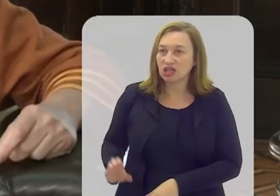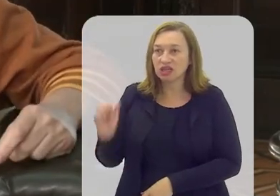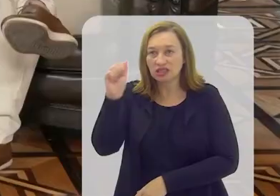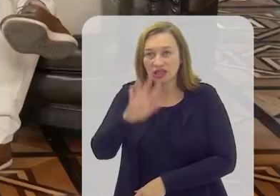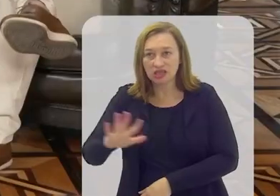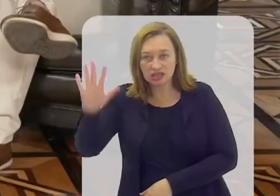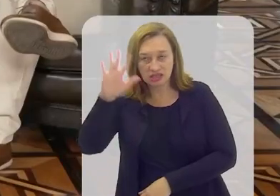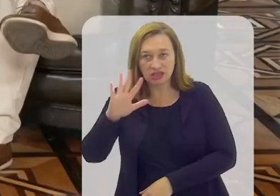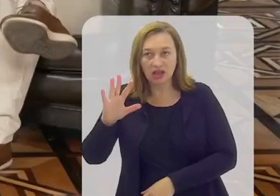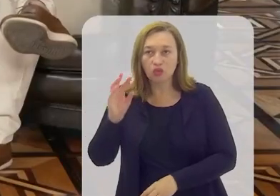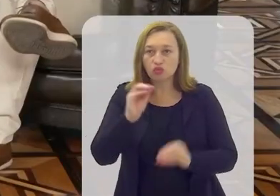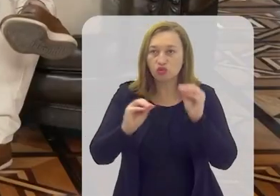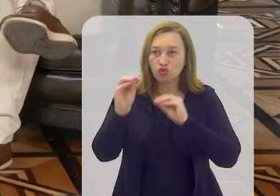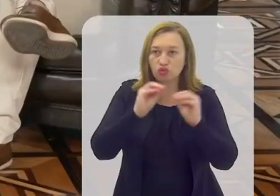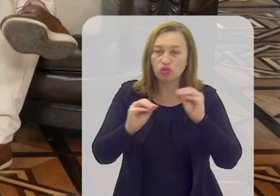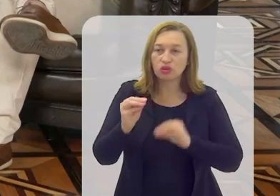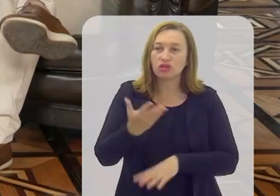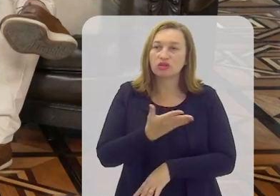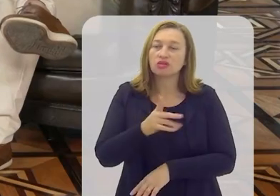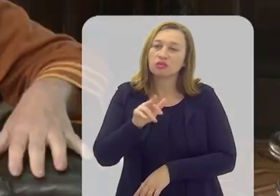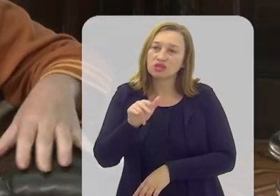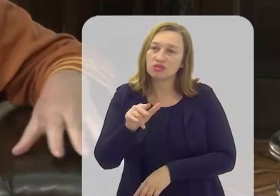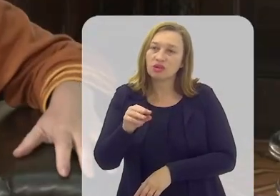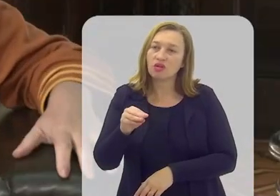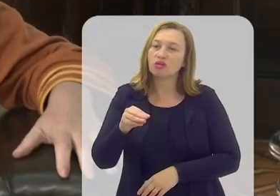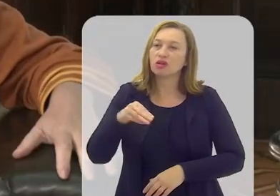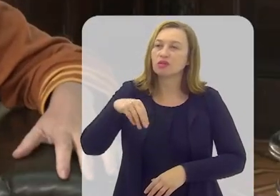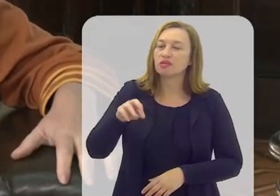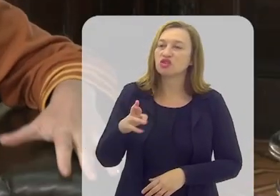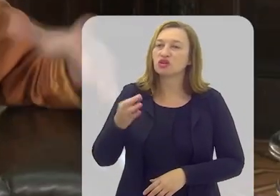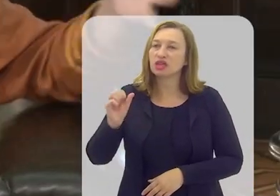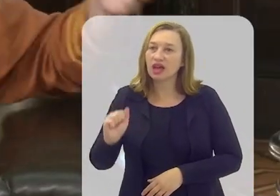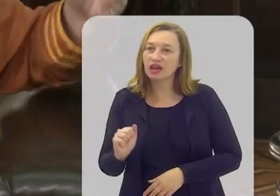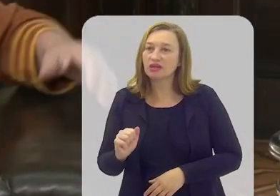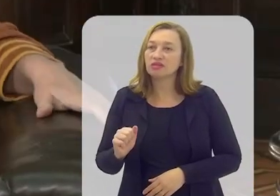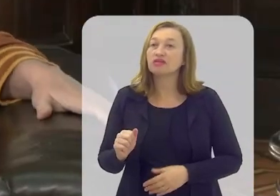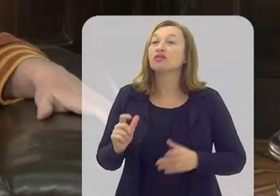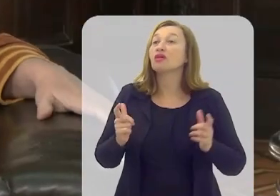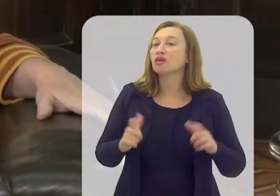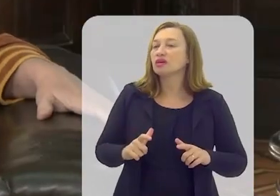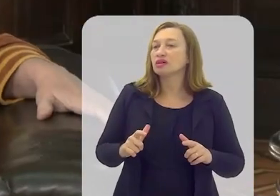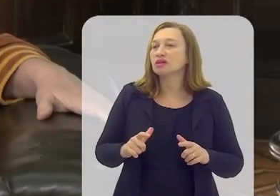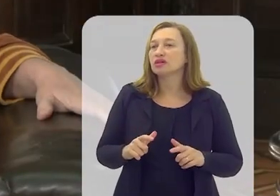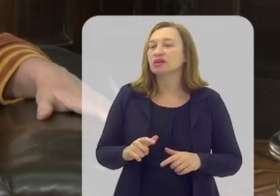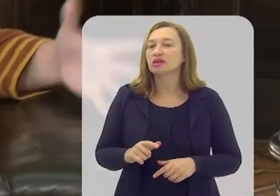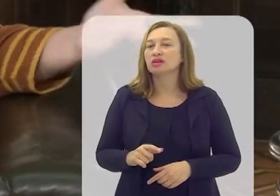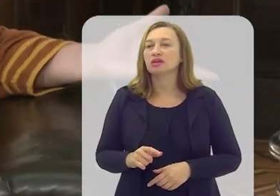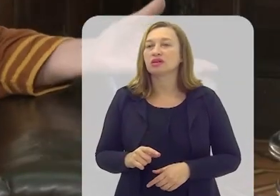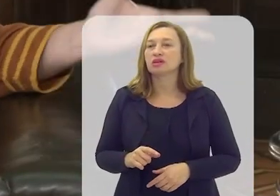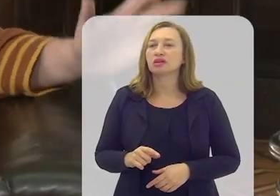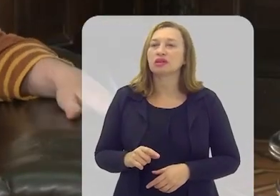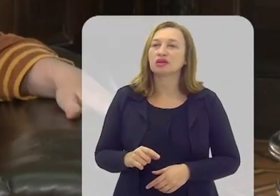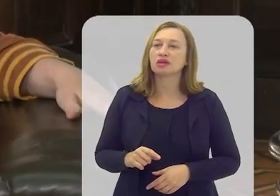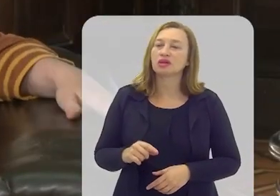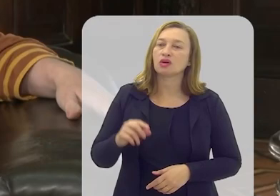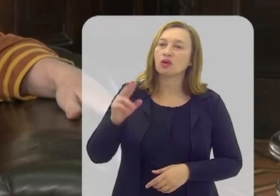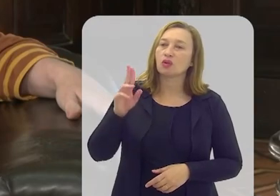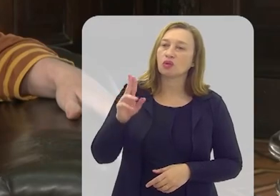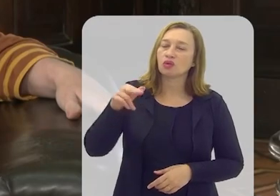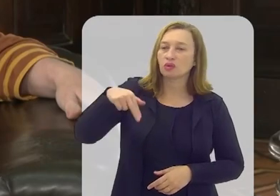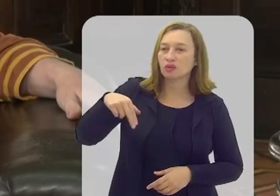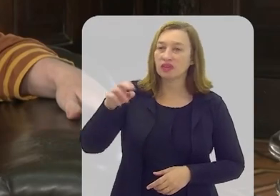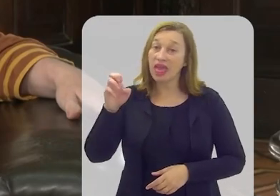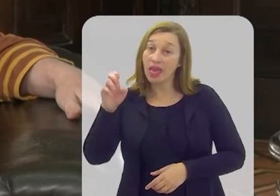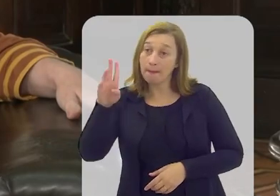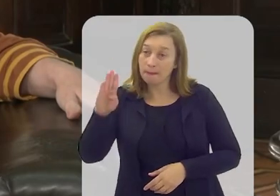na época, a Cruzada Evangelística, um beijo os meus irmãos missionários, foi onde? Na UNEB.